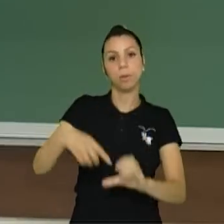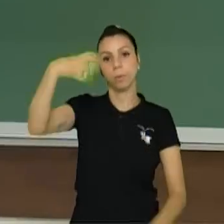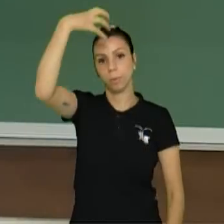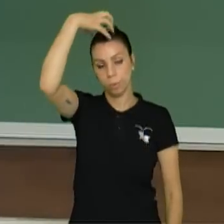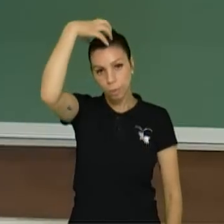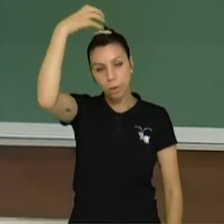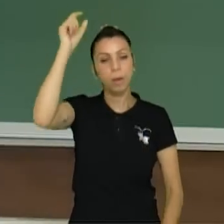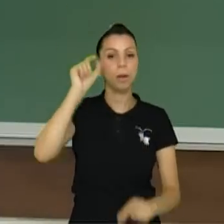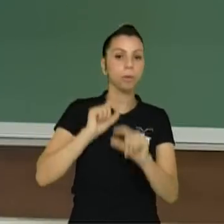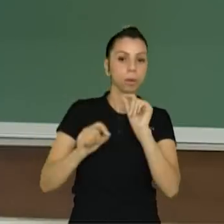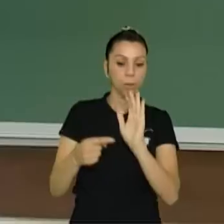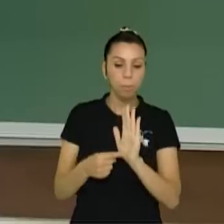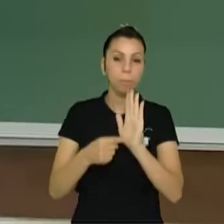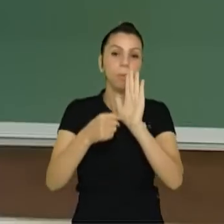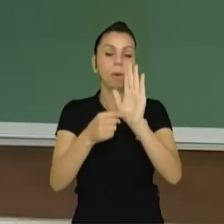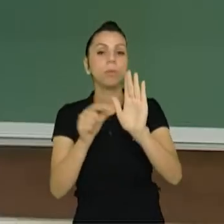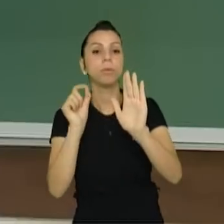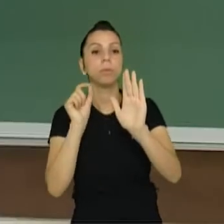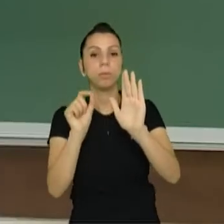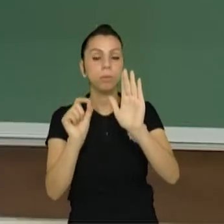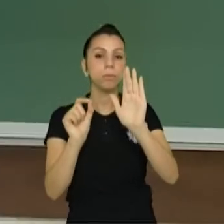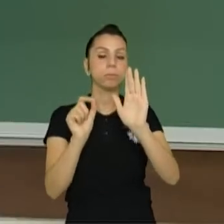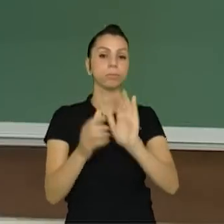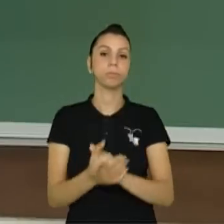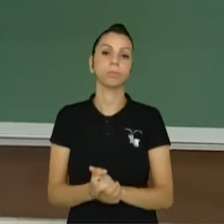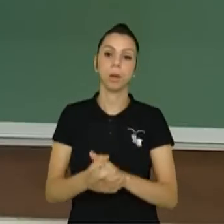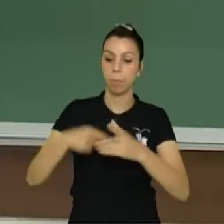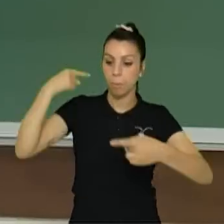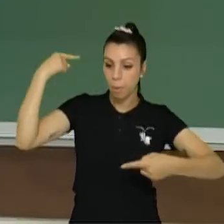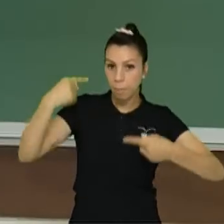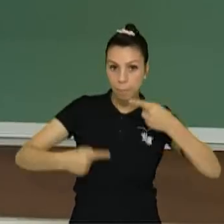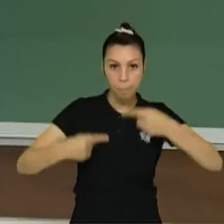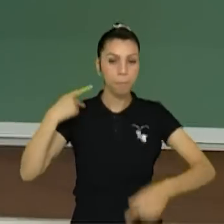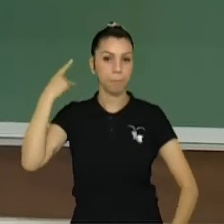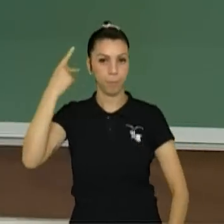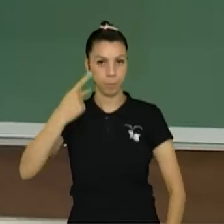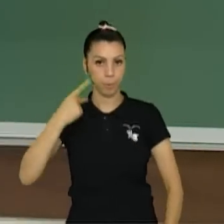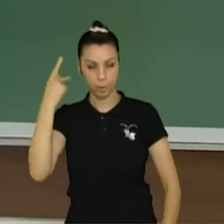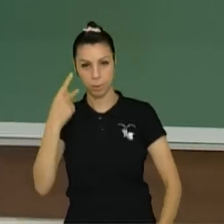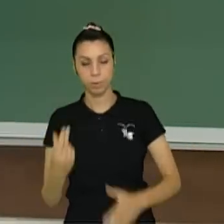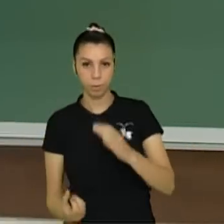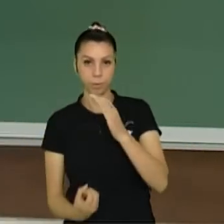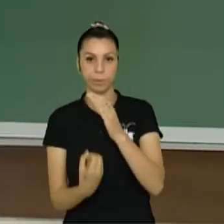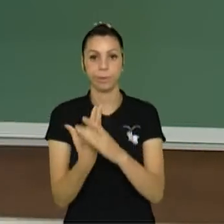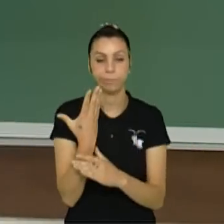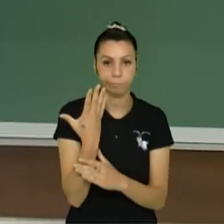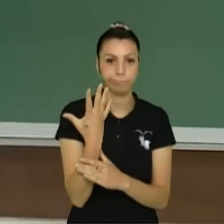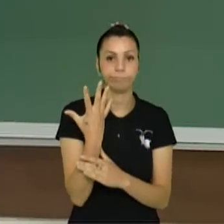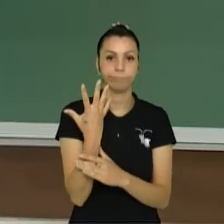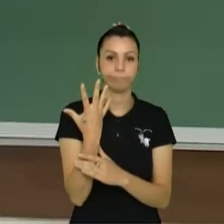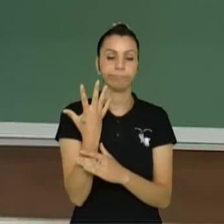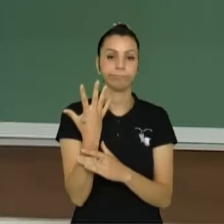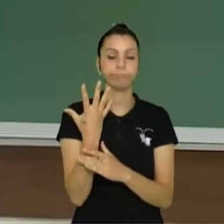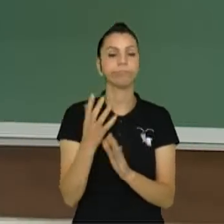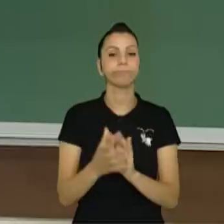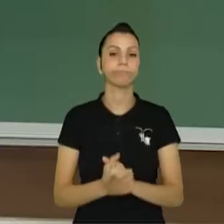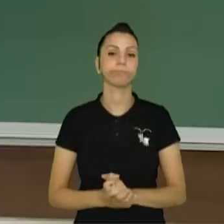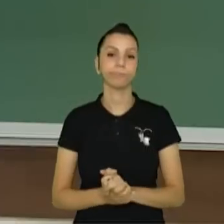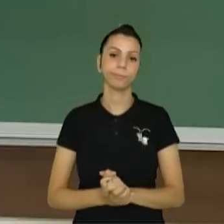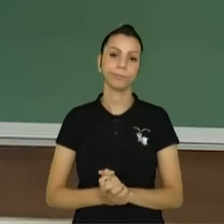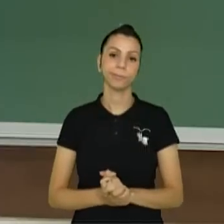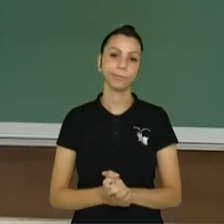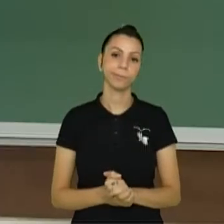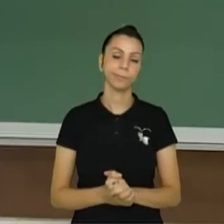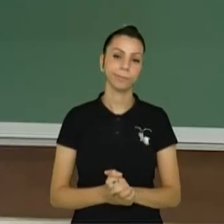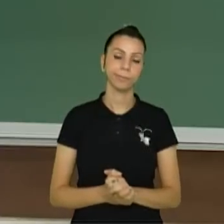levando-as a conhecer a fé católica. Ou seja, foi uma política, tá, de, vamos chamar assim,